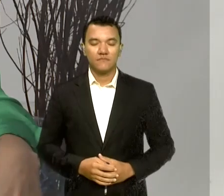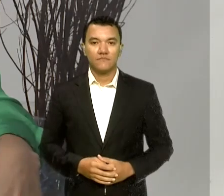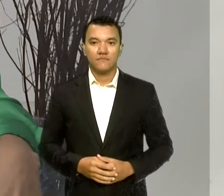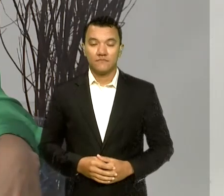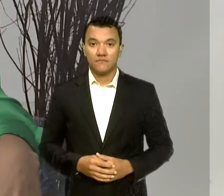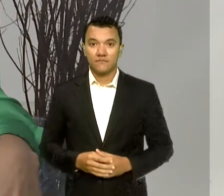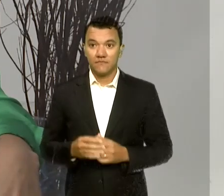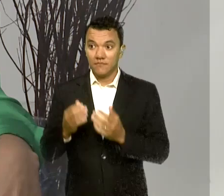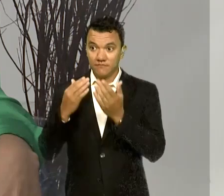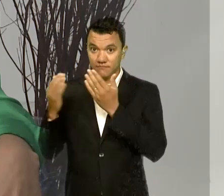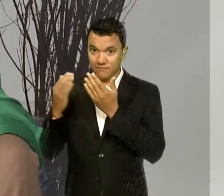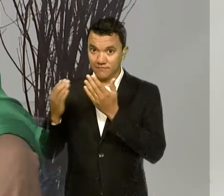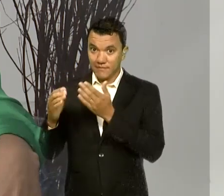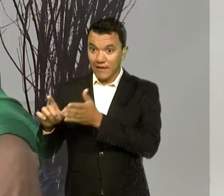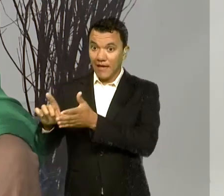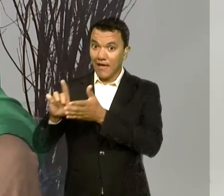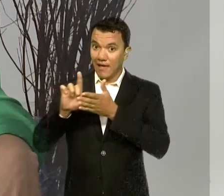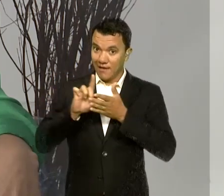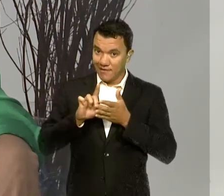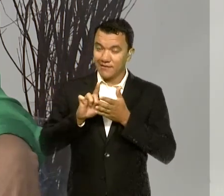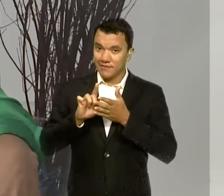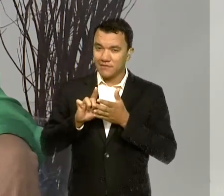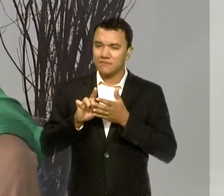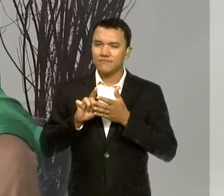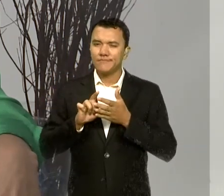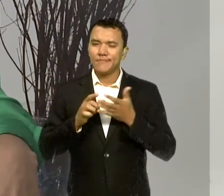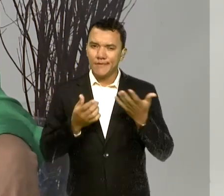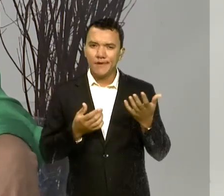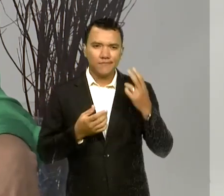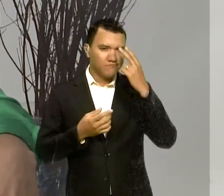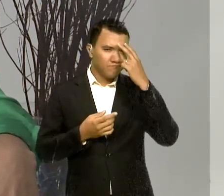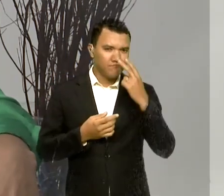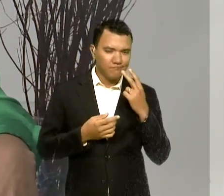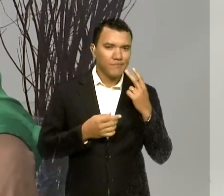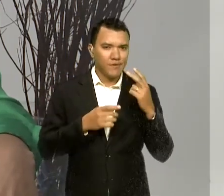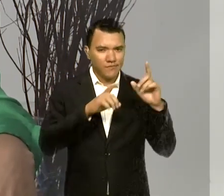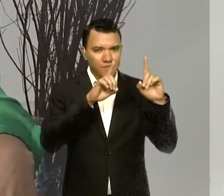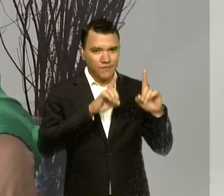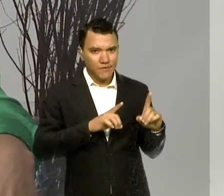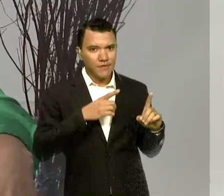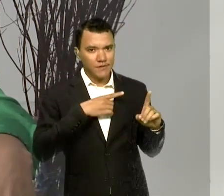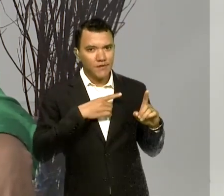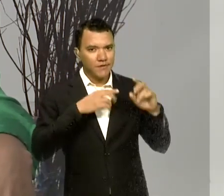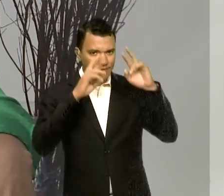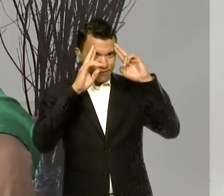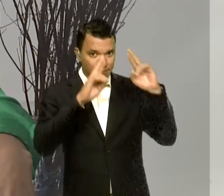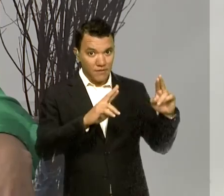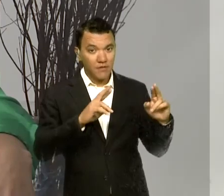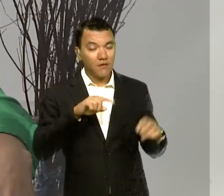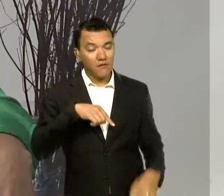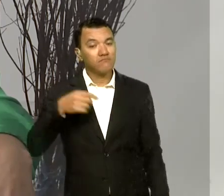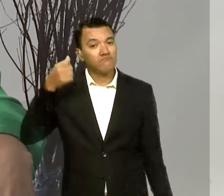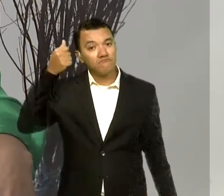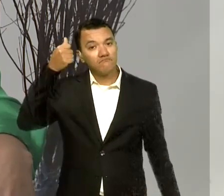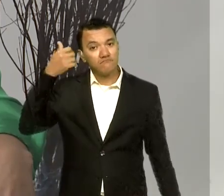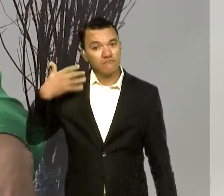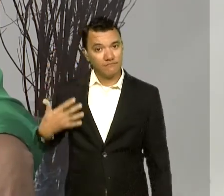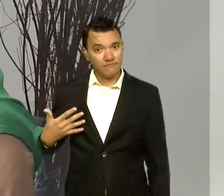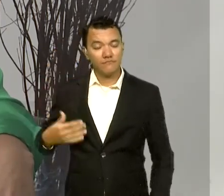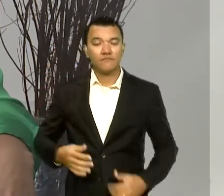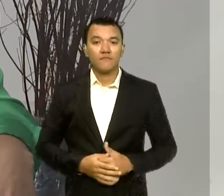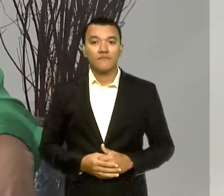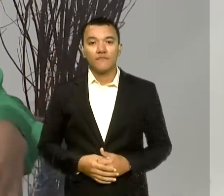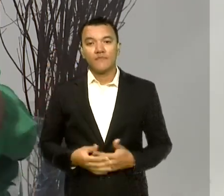E antes de iniciar a nossa conversa em respeito às pessoas com algum tipo de deficiência visual, eu vou me autodescrever. Eu sou